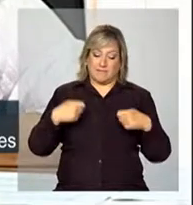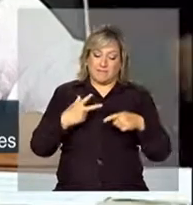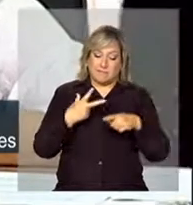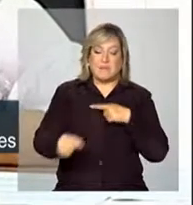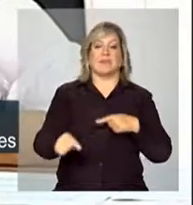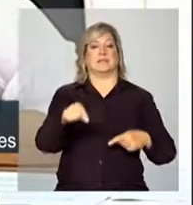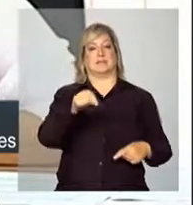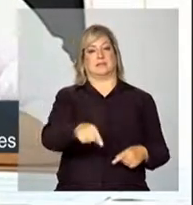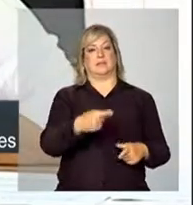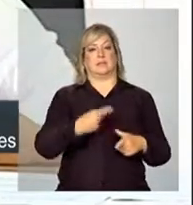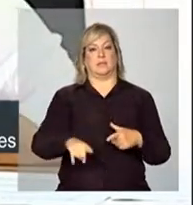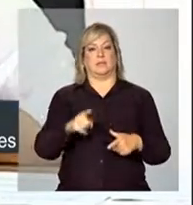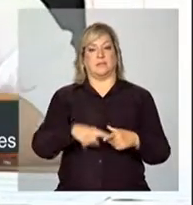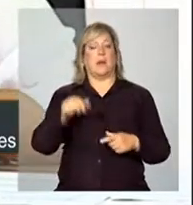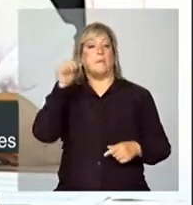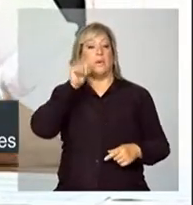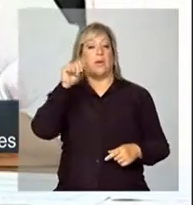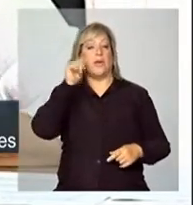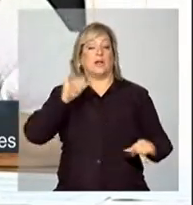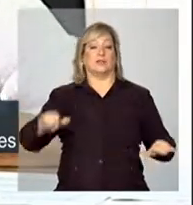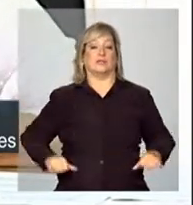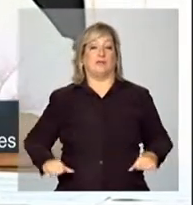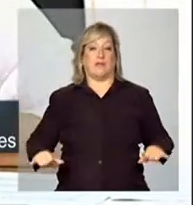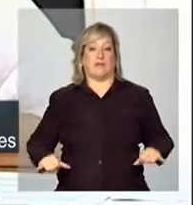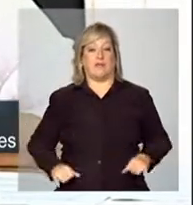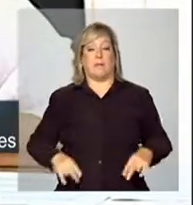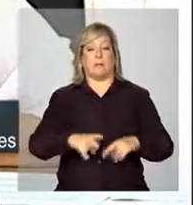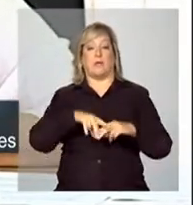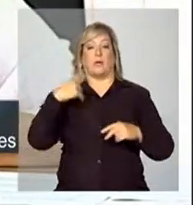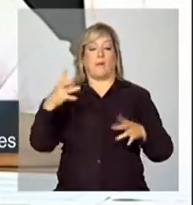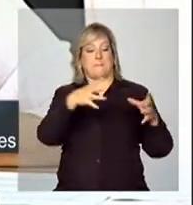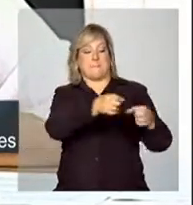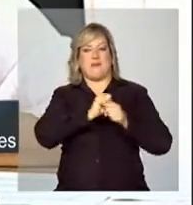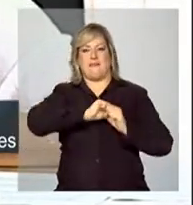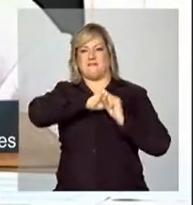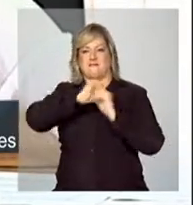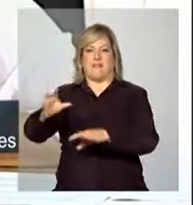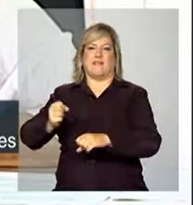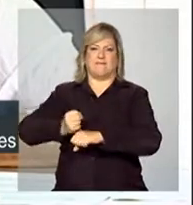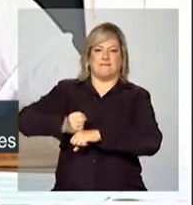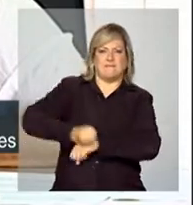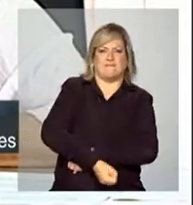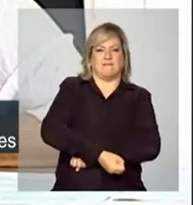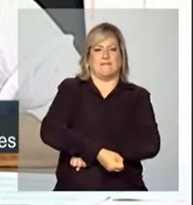tráfico de mulheres com fios de exploração sexual